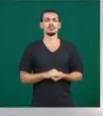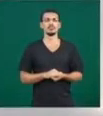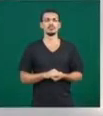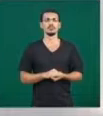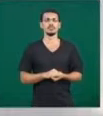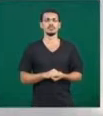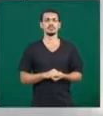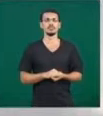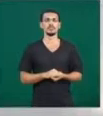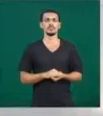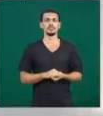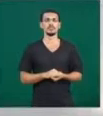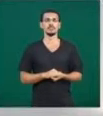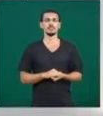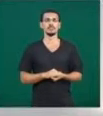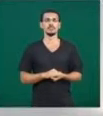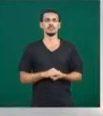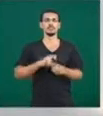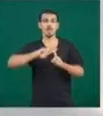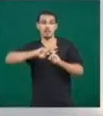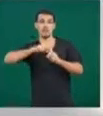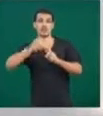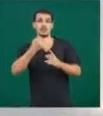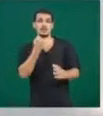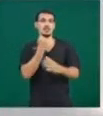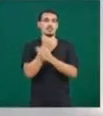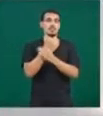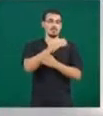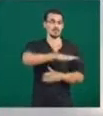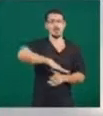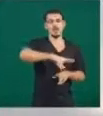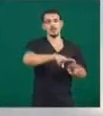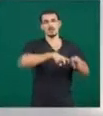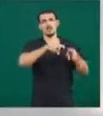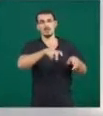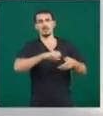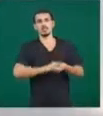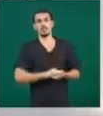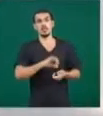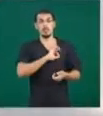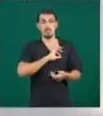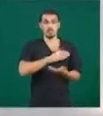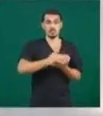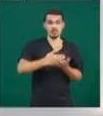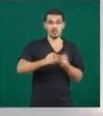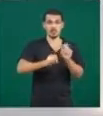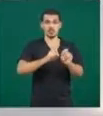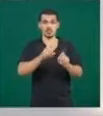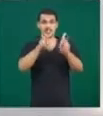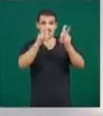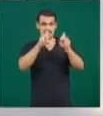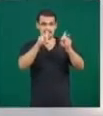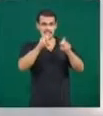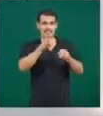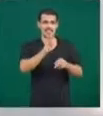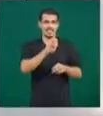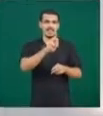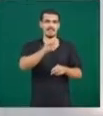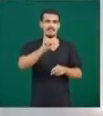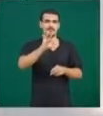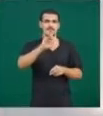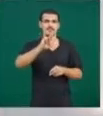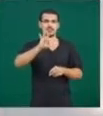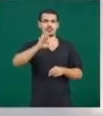Mais segurança ao homem do campo. A Polícia Militar deu início à Operação Terra Fértil. O objetivo é evitar os furtos e roubos